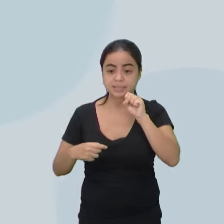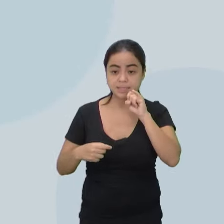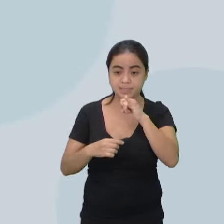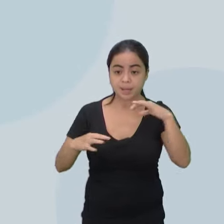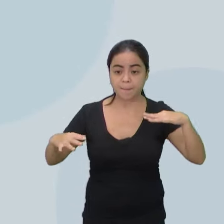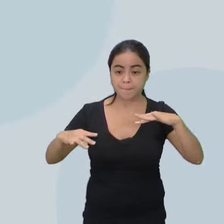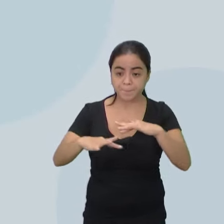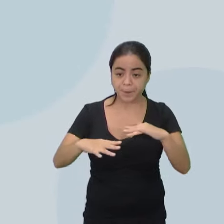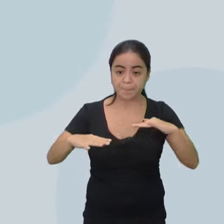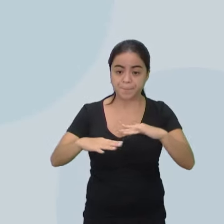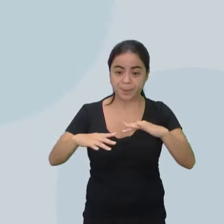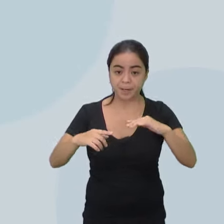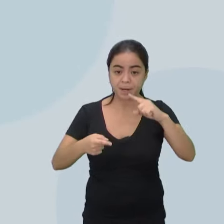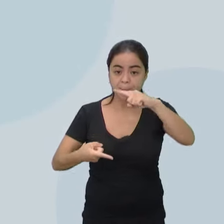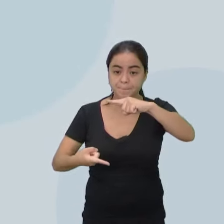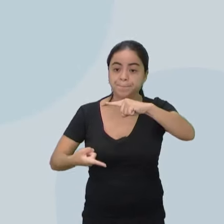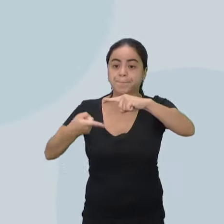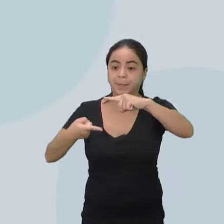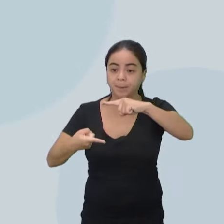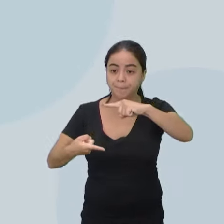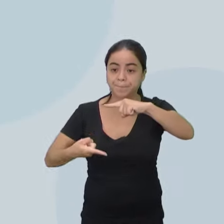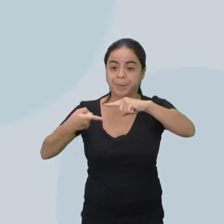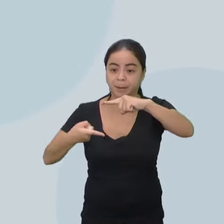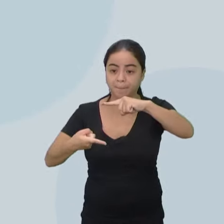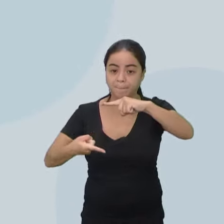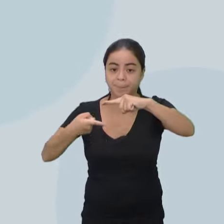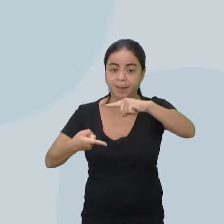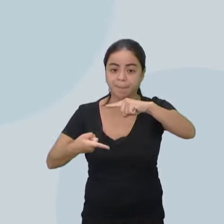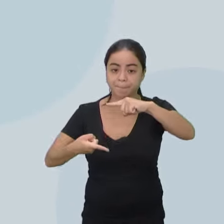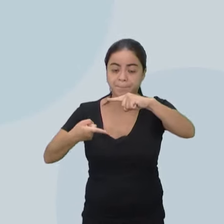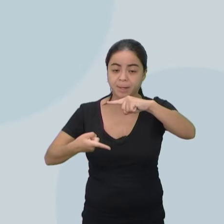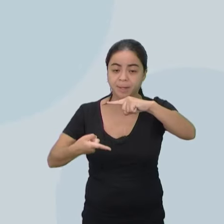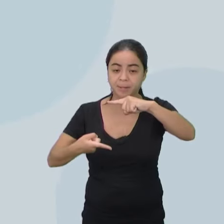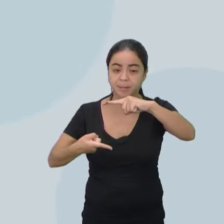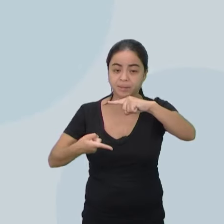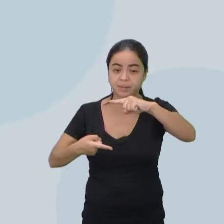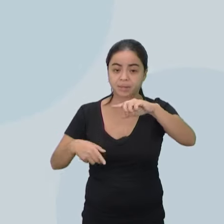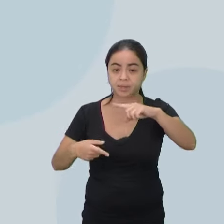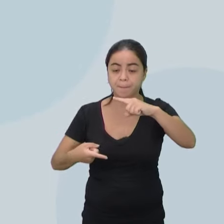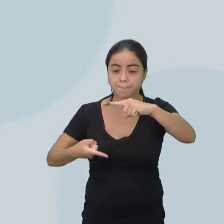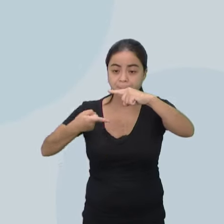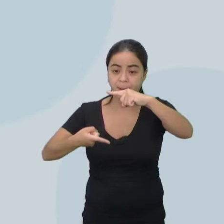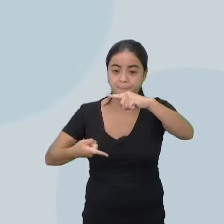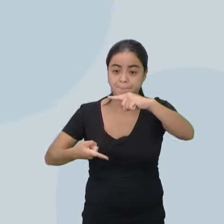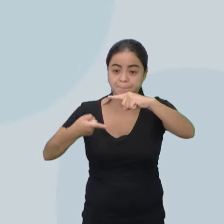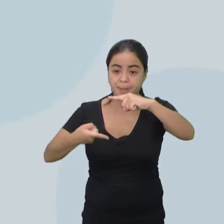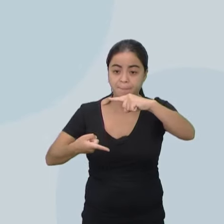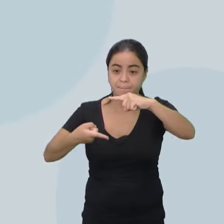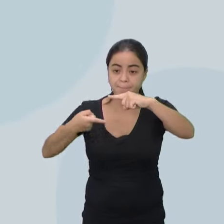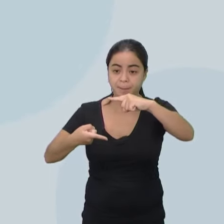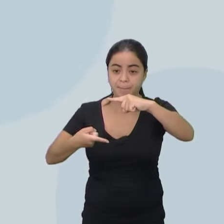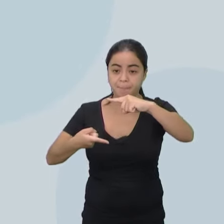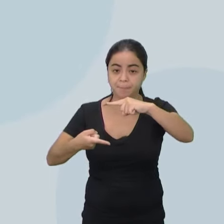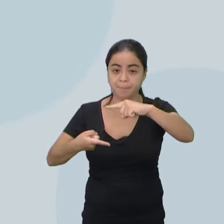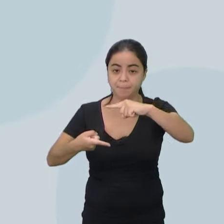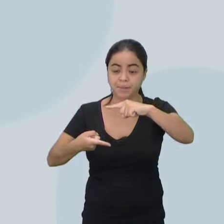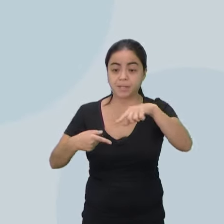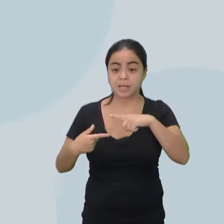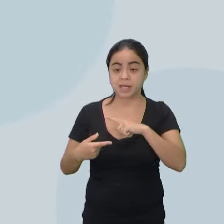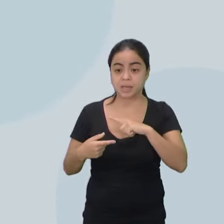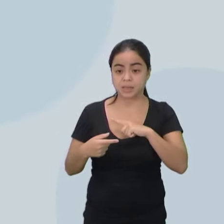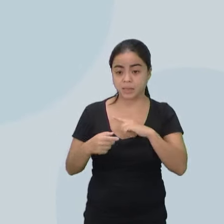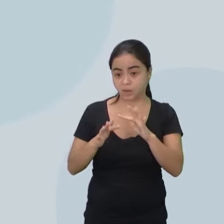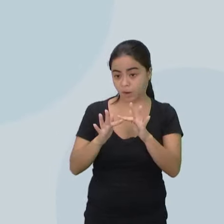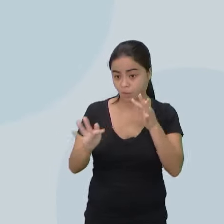terra treme, essa mola mexe e o ímã faz um movimento de mexer para cima e para baixo. E aí tem um princípio físico,